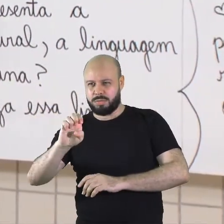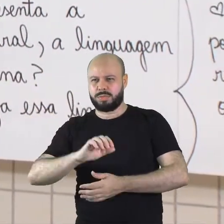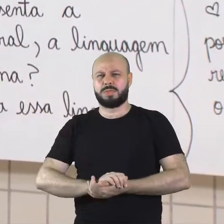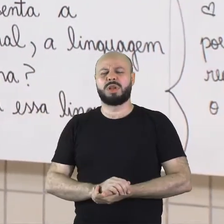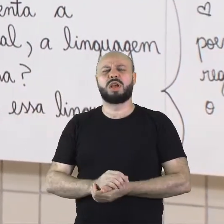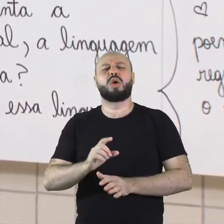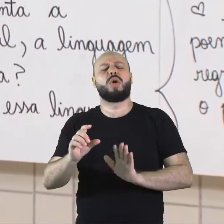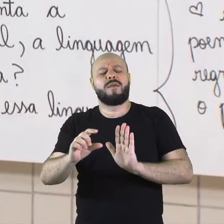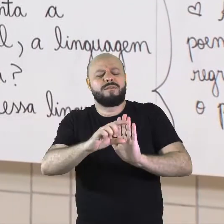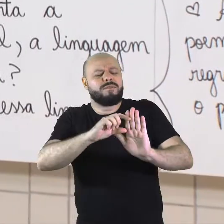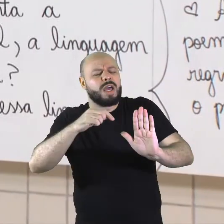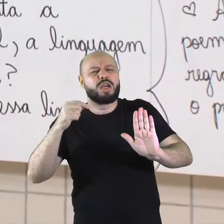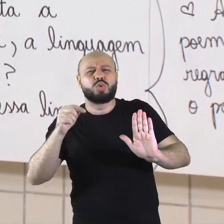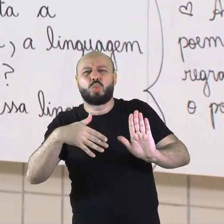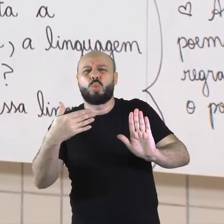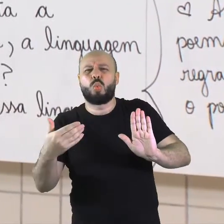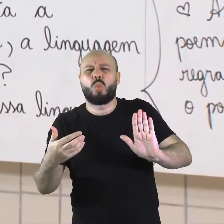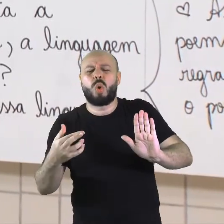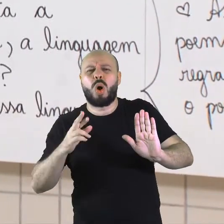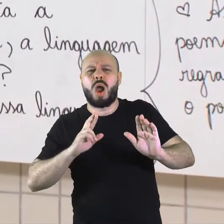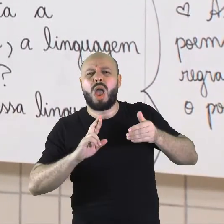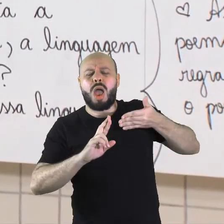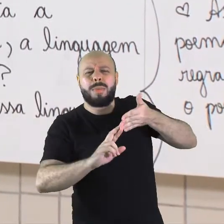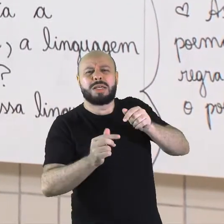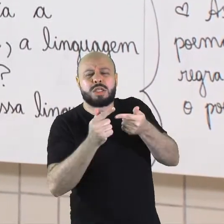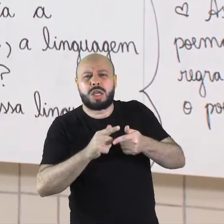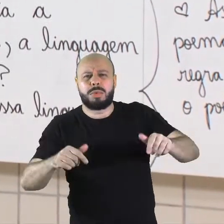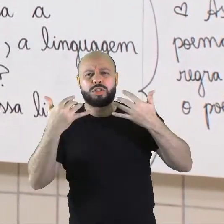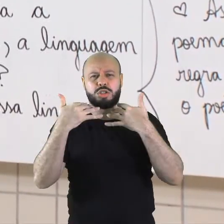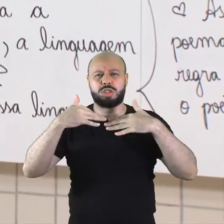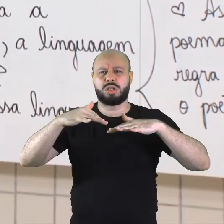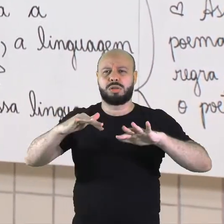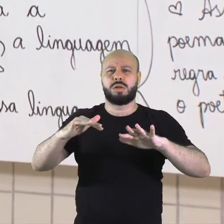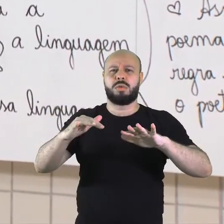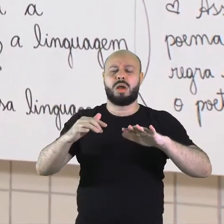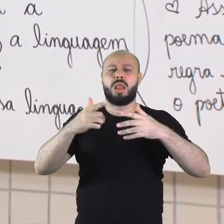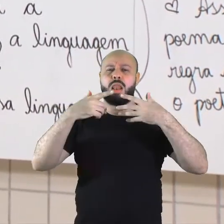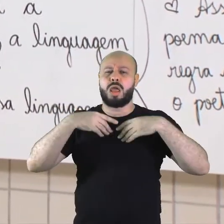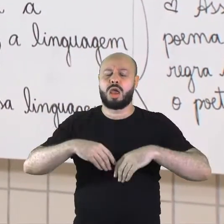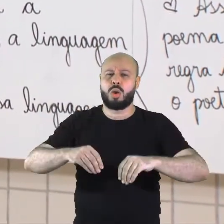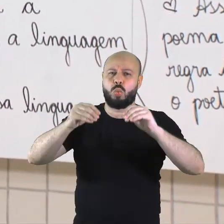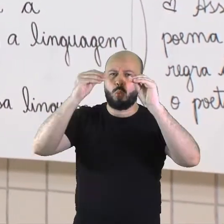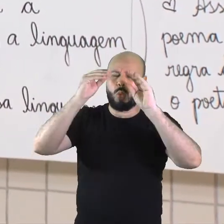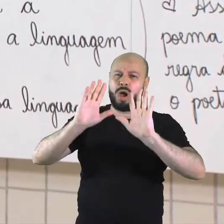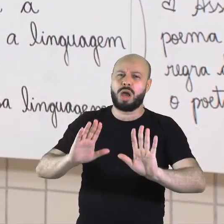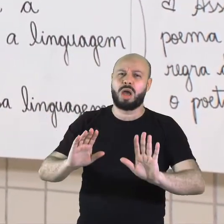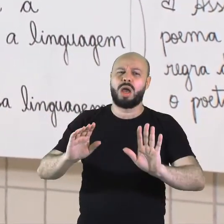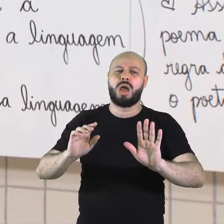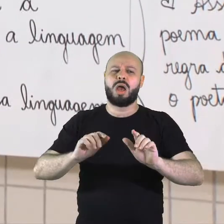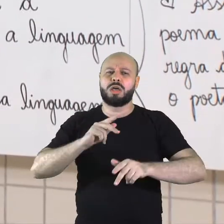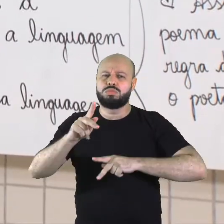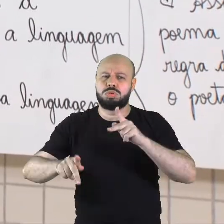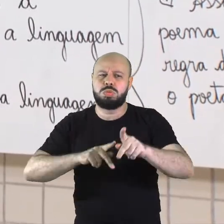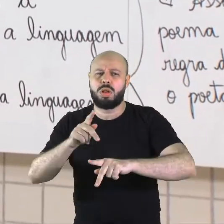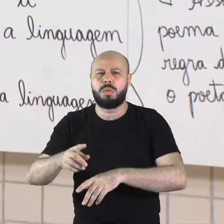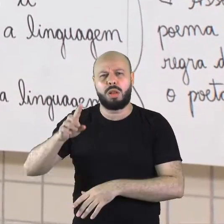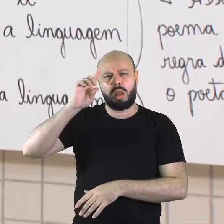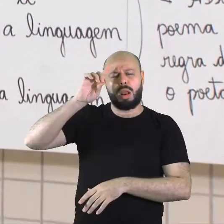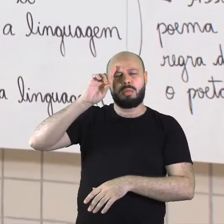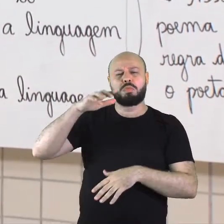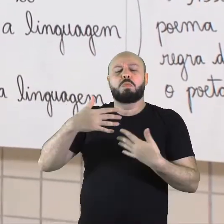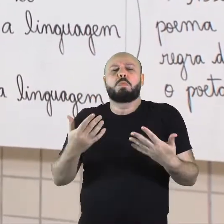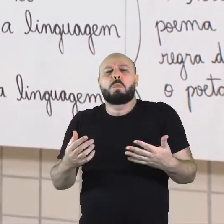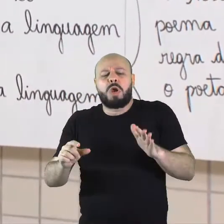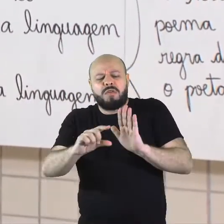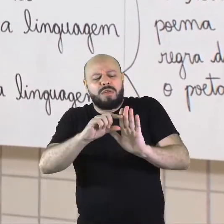poema pronominais representa a gramática natural, a linguagem popular cotidiana? Então, qual é o